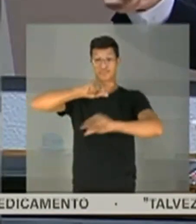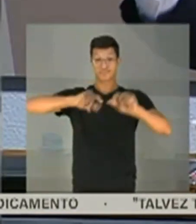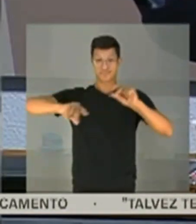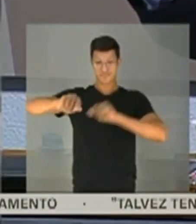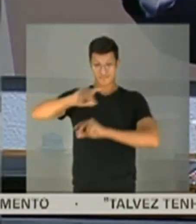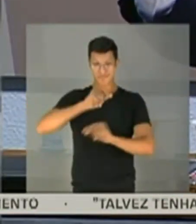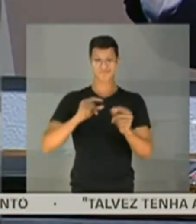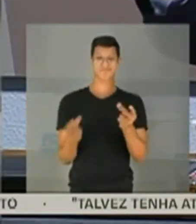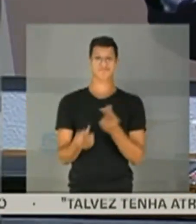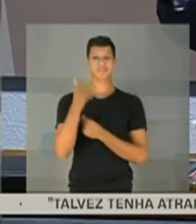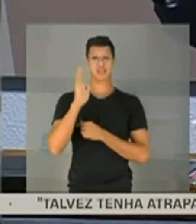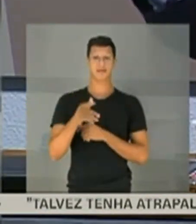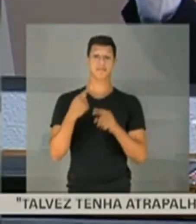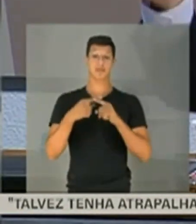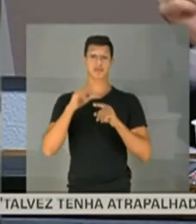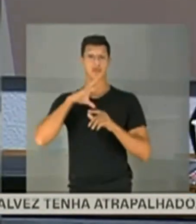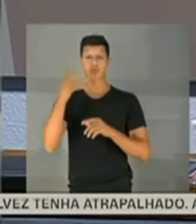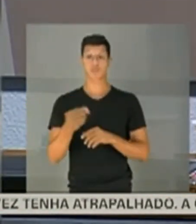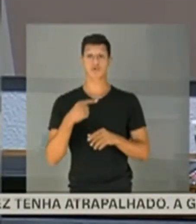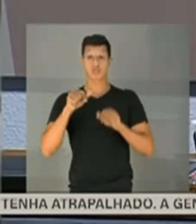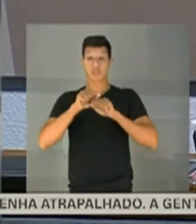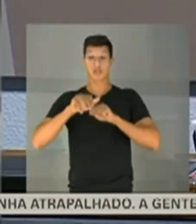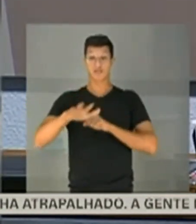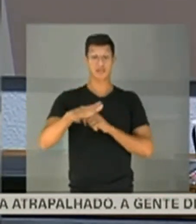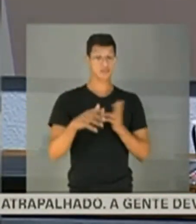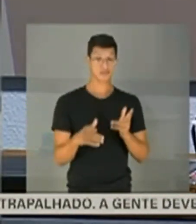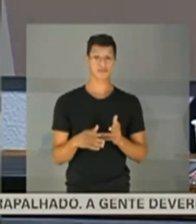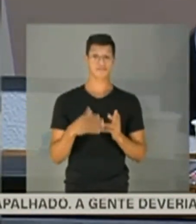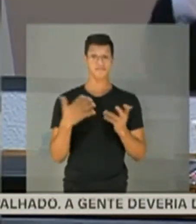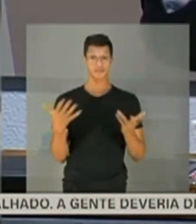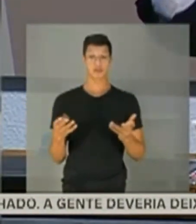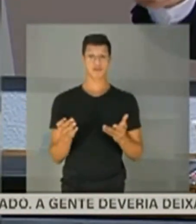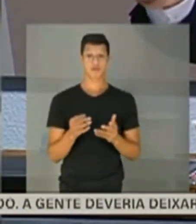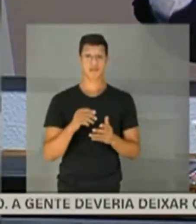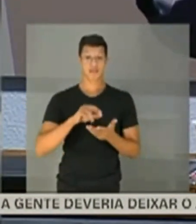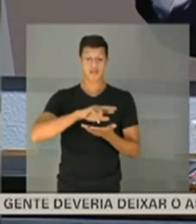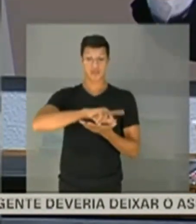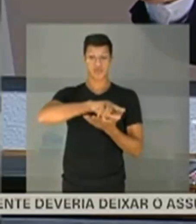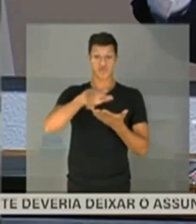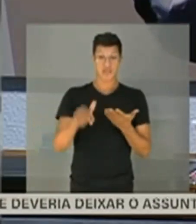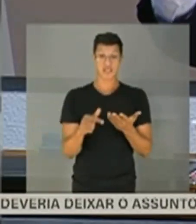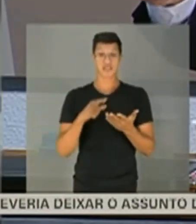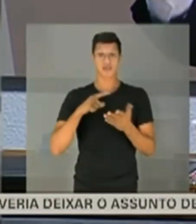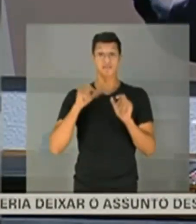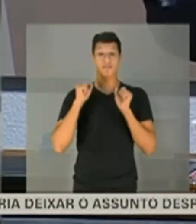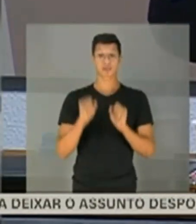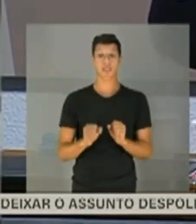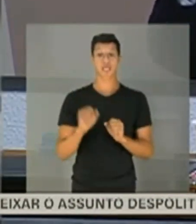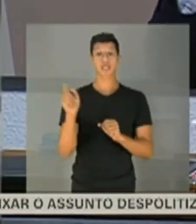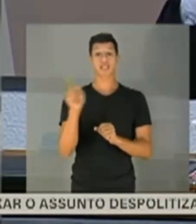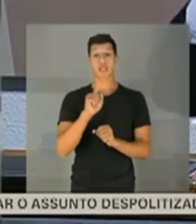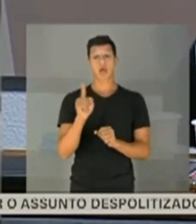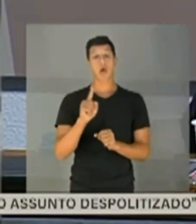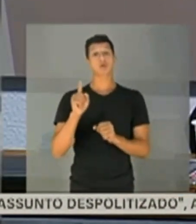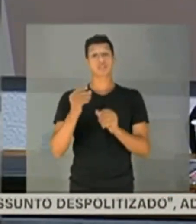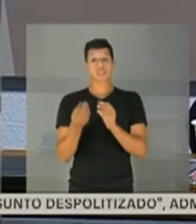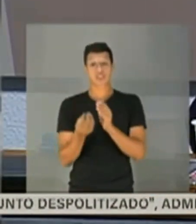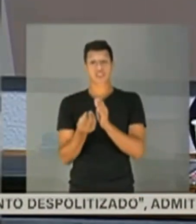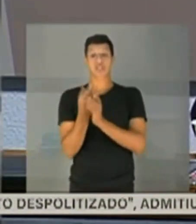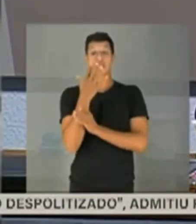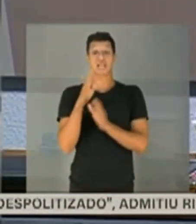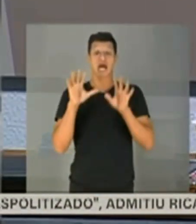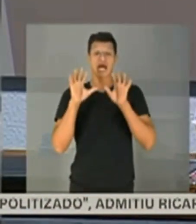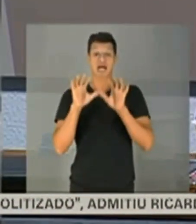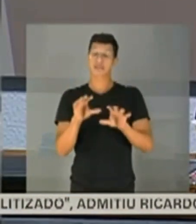têm que ser geradas, porque não é todo mundo que transmite. Essas múltiplas faíscas poderiam não ter sido geradas